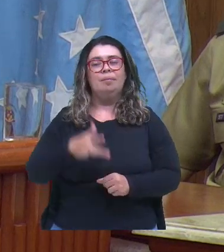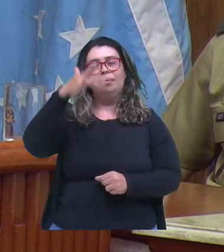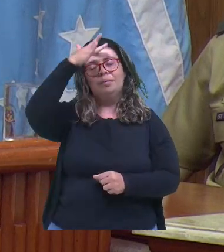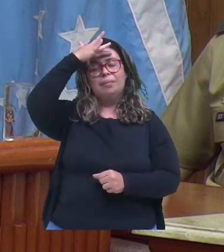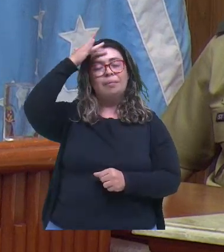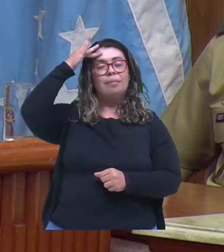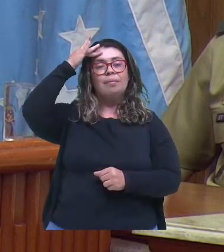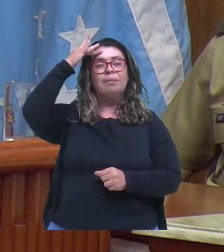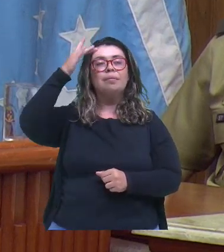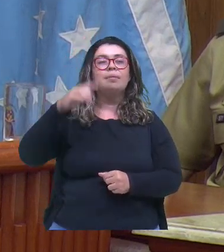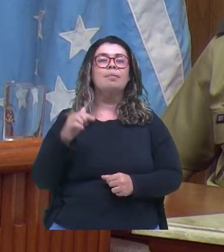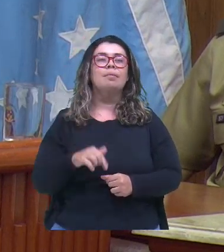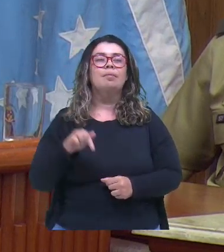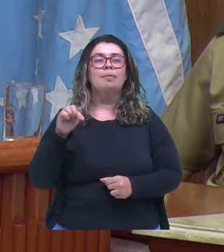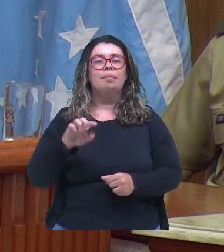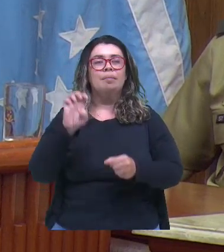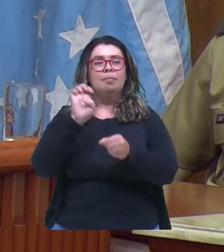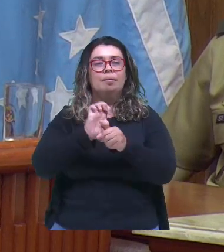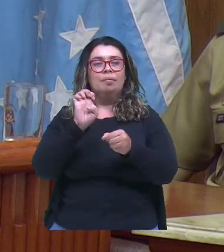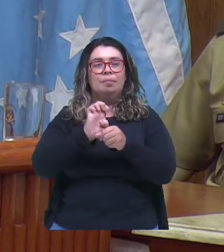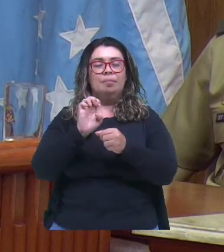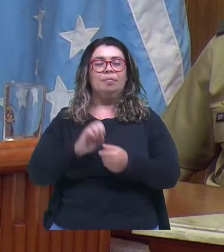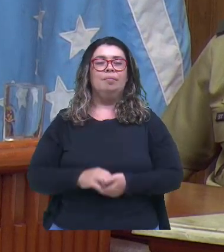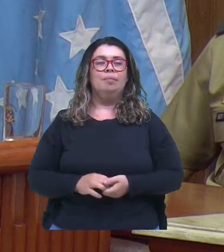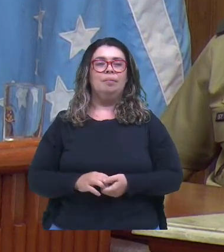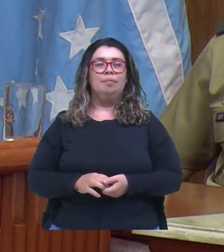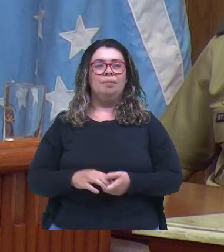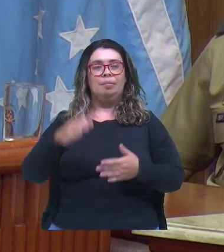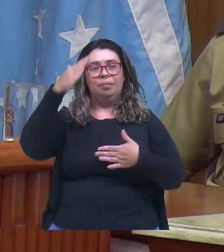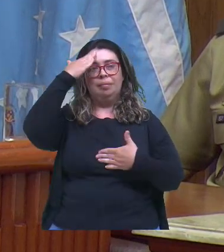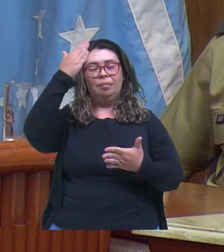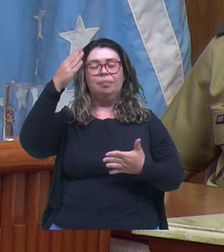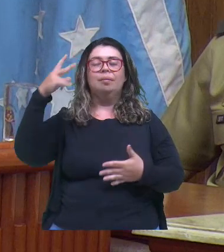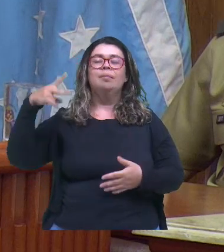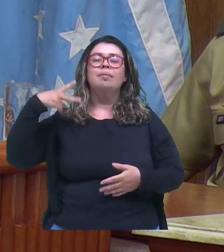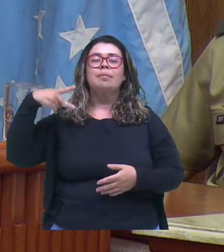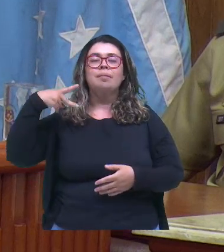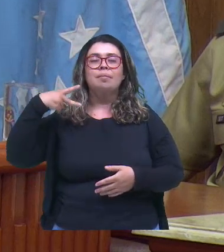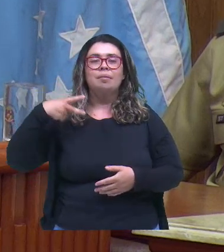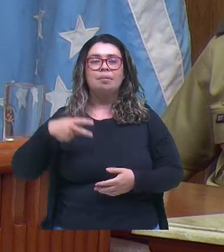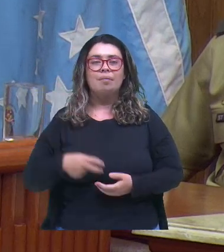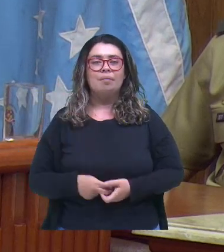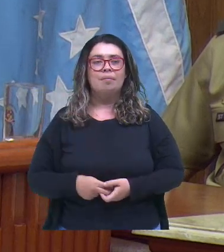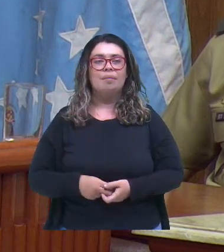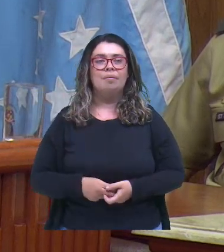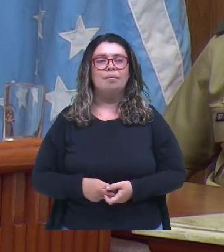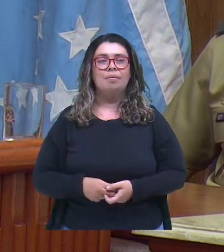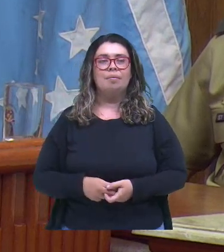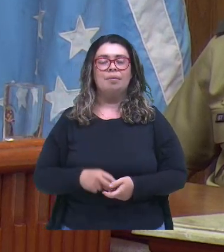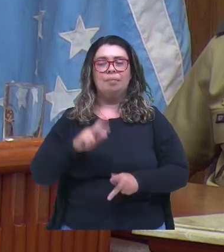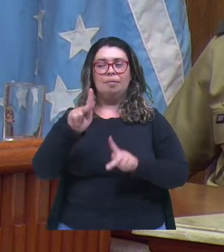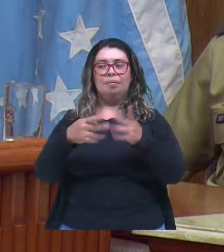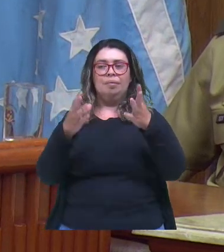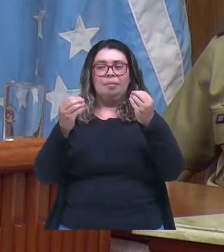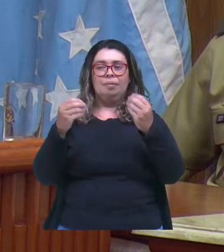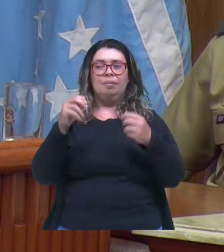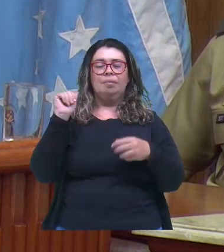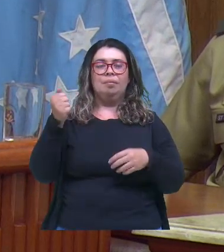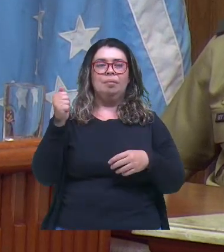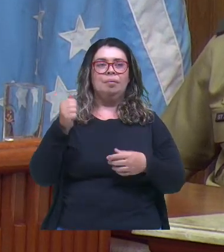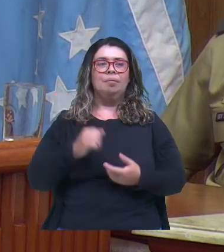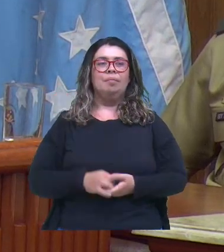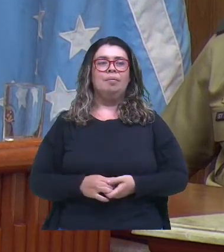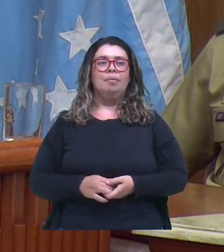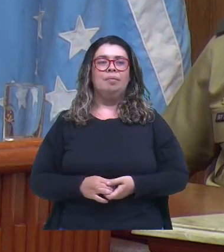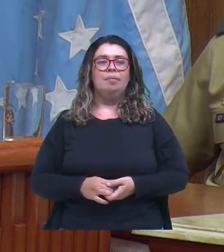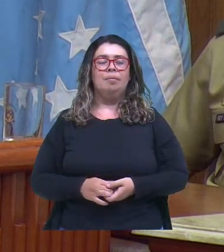pessoas deste Estado bandeirante. Agradecer aos senhores vereadores, agradecer à população de Assis